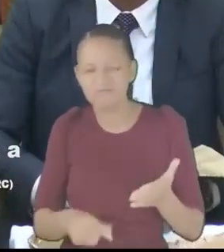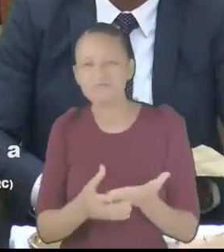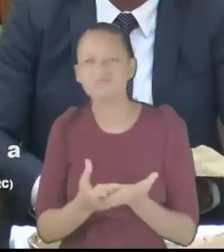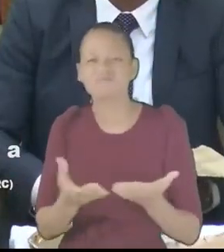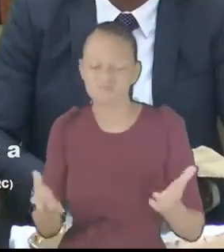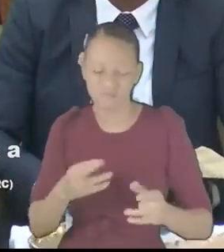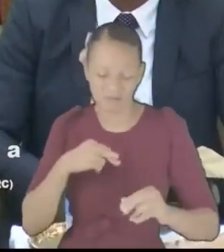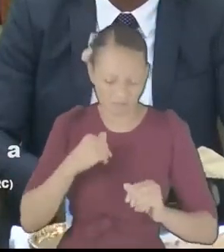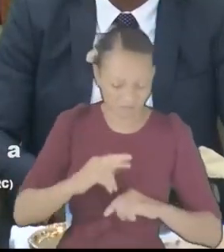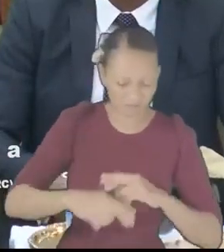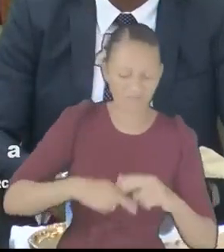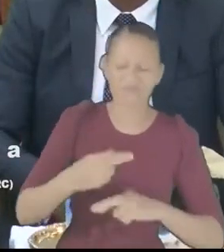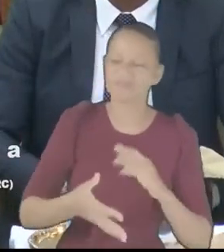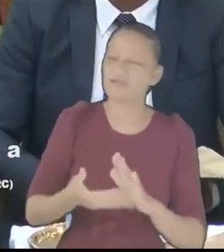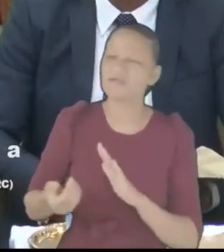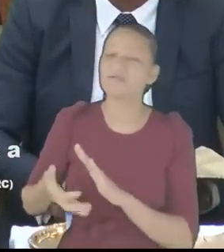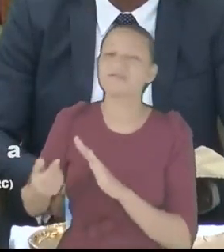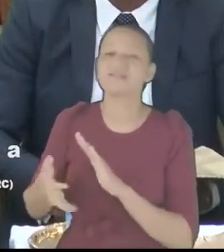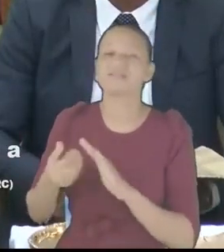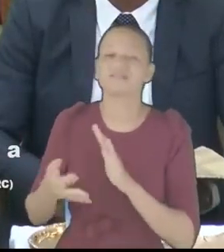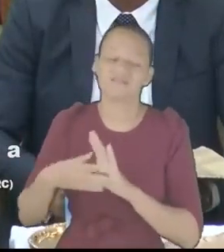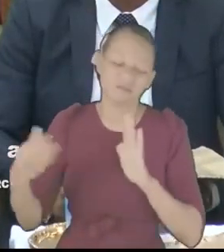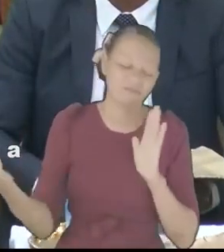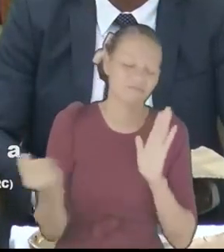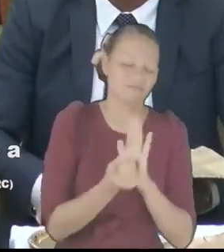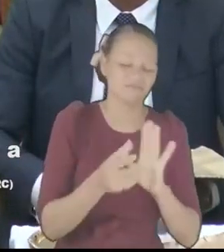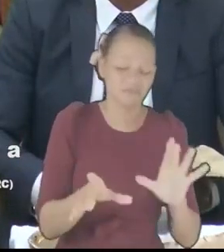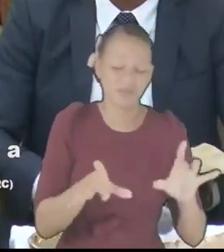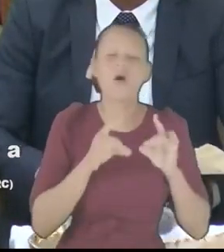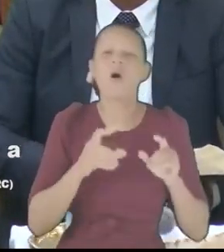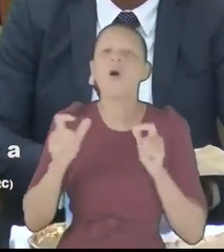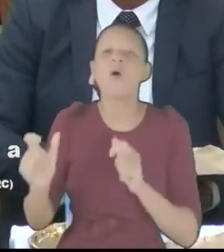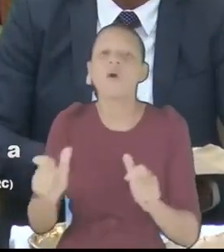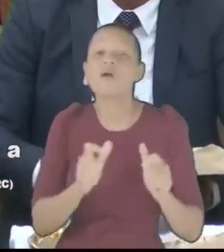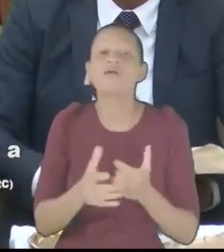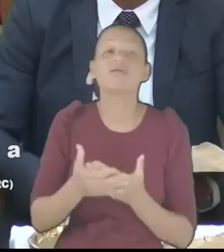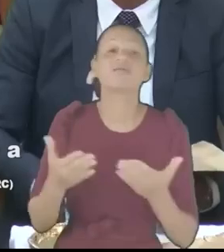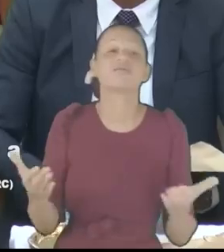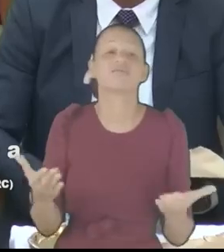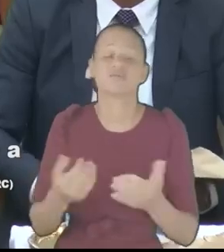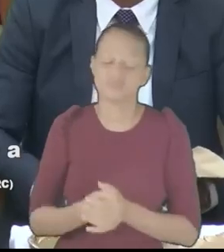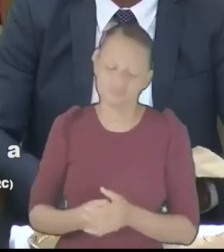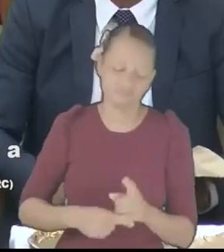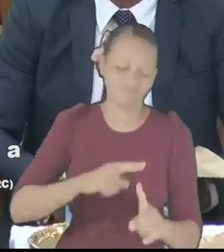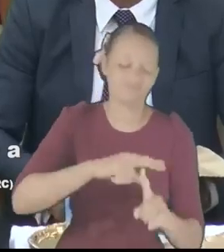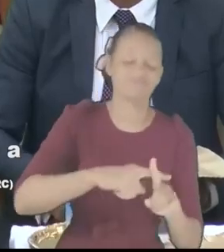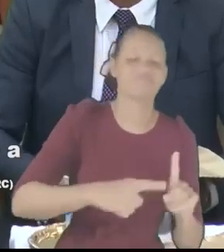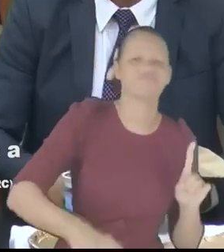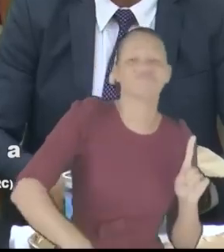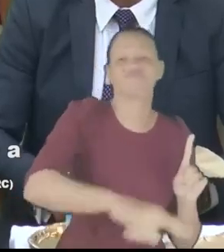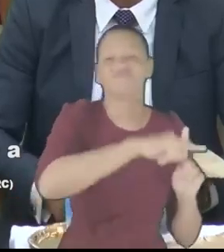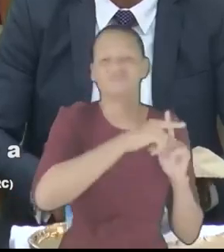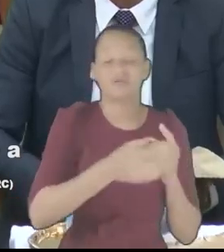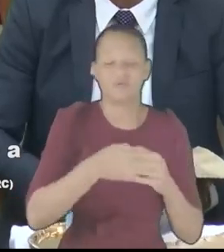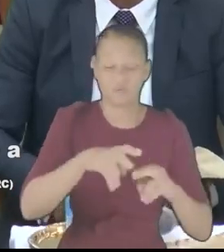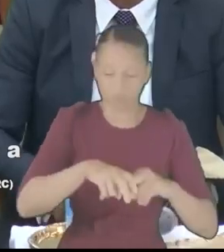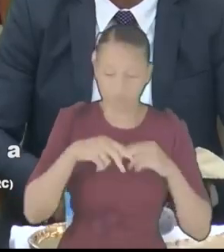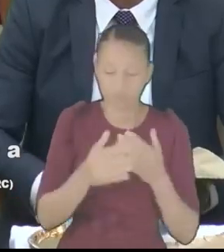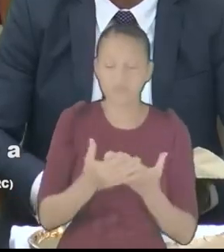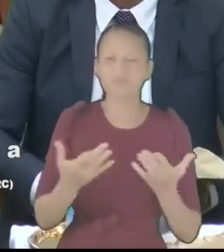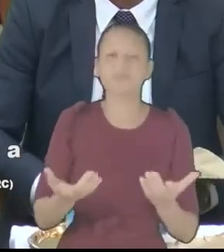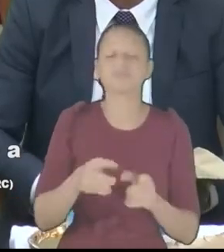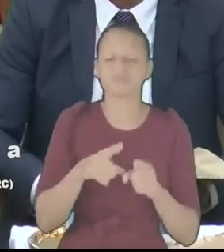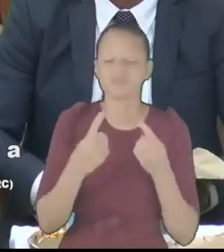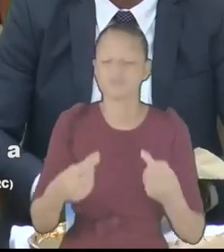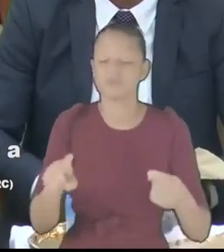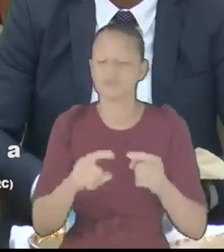dívida removida e dívida cravada, onde, meus amados irmãos? Na cruz. Por isso que o hino